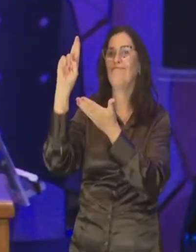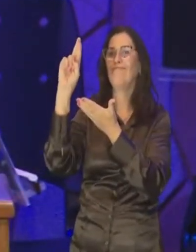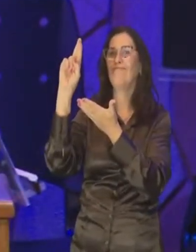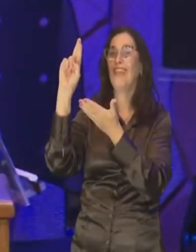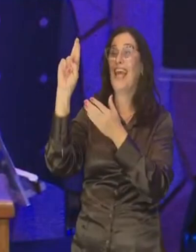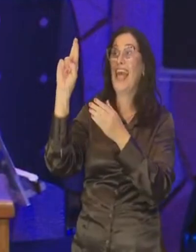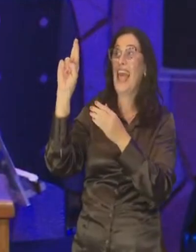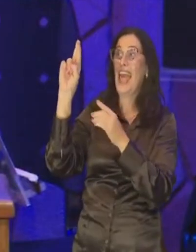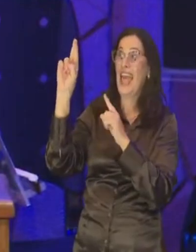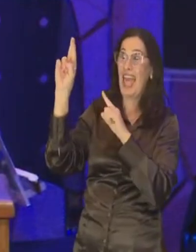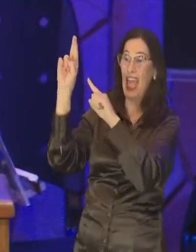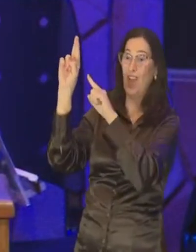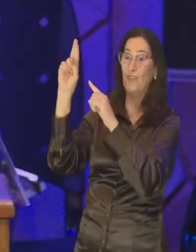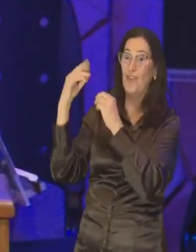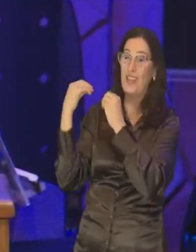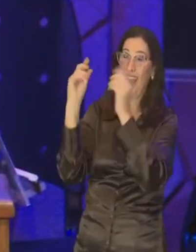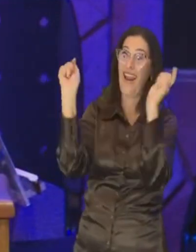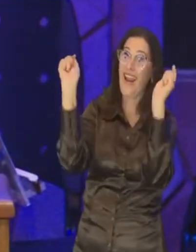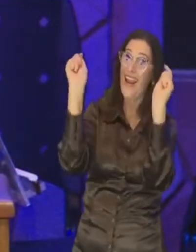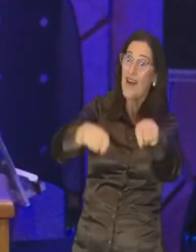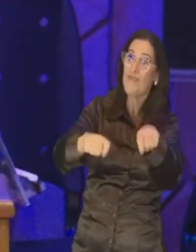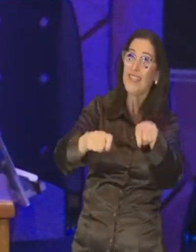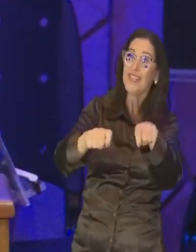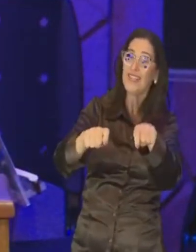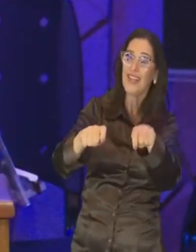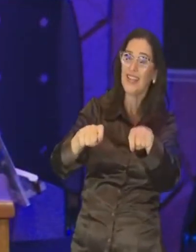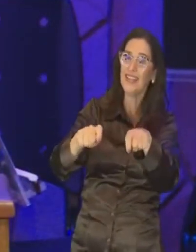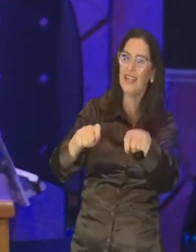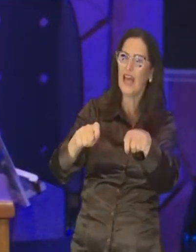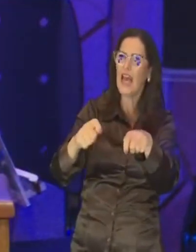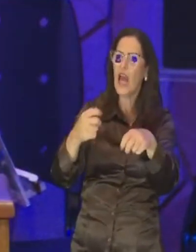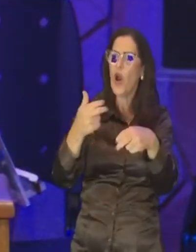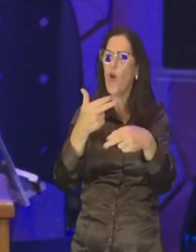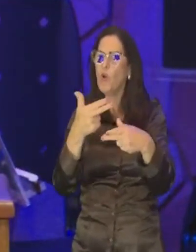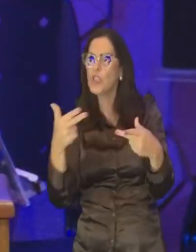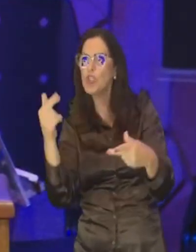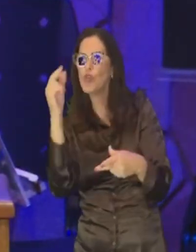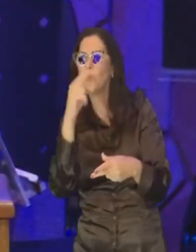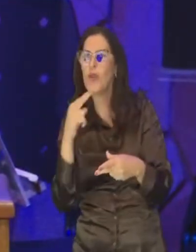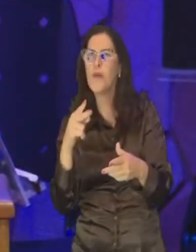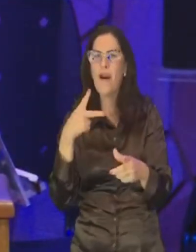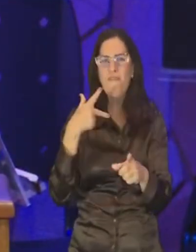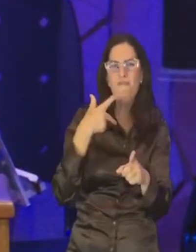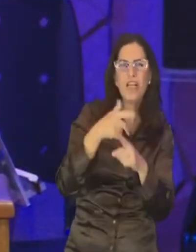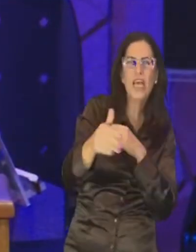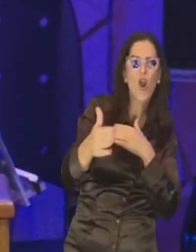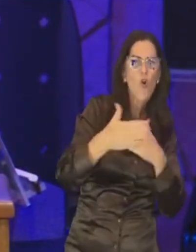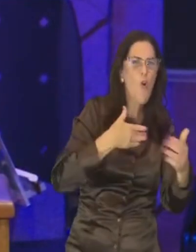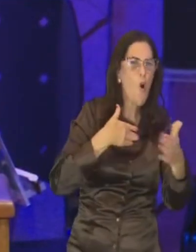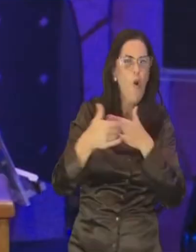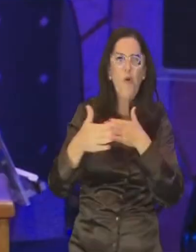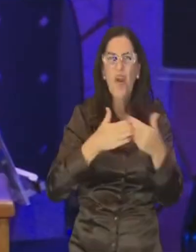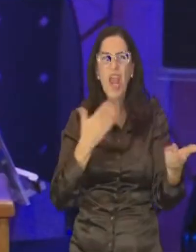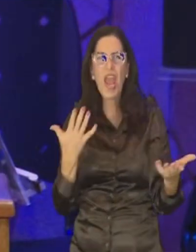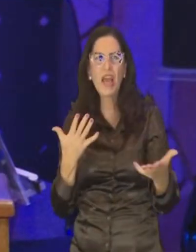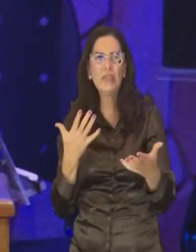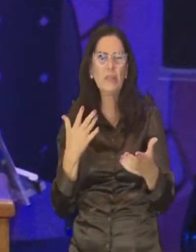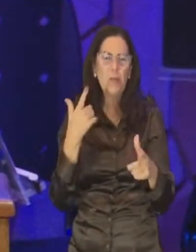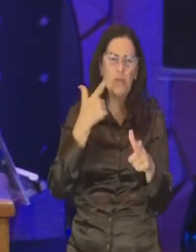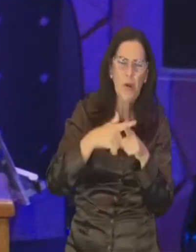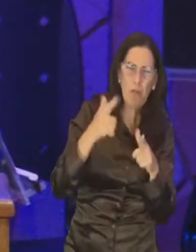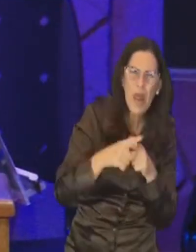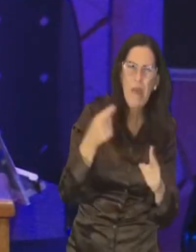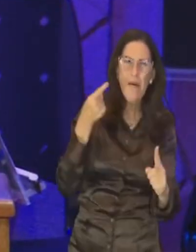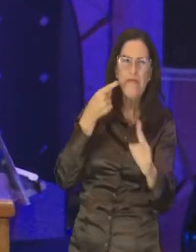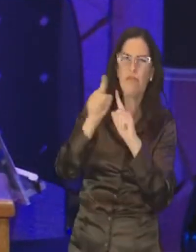que vai te dar a capacidade, as ferramentas para vencer qualquer tipo de desconforto e